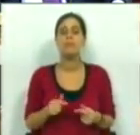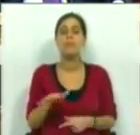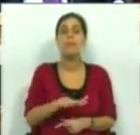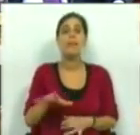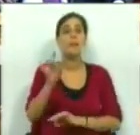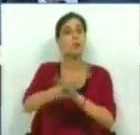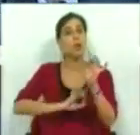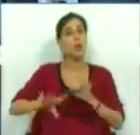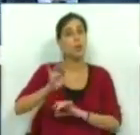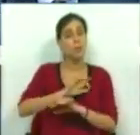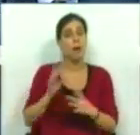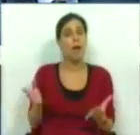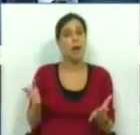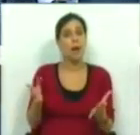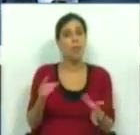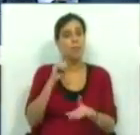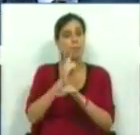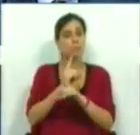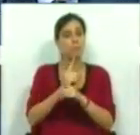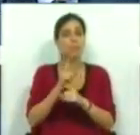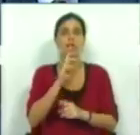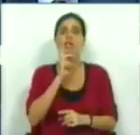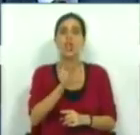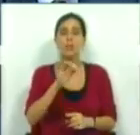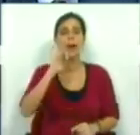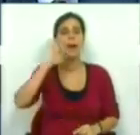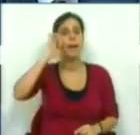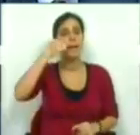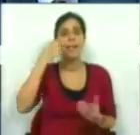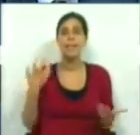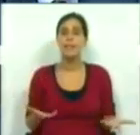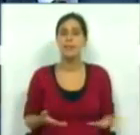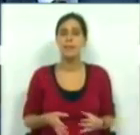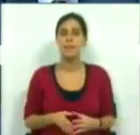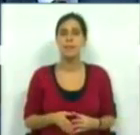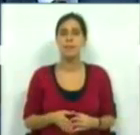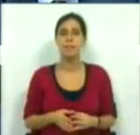a situação europeia, designadamente quanto às respostas à crise.